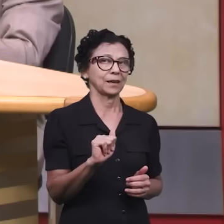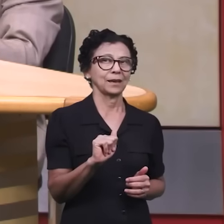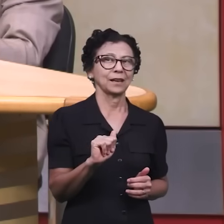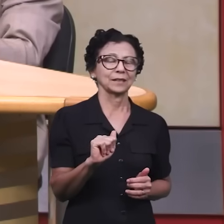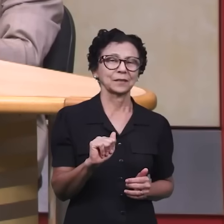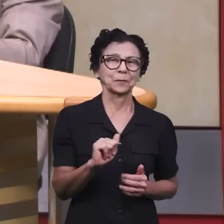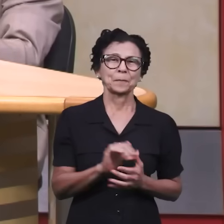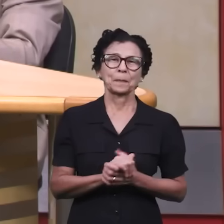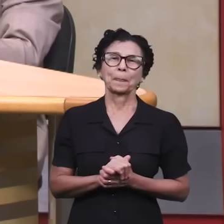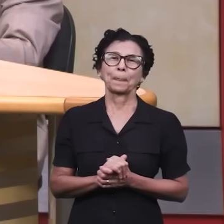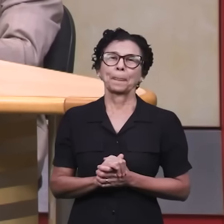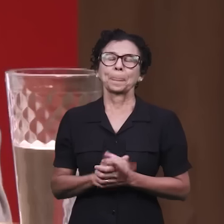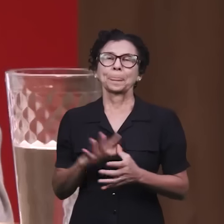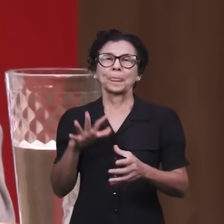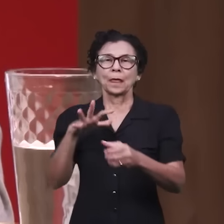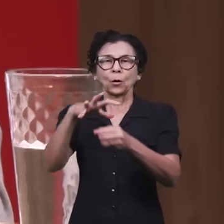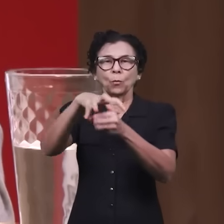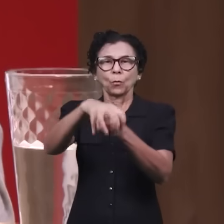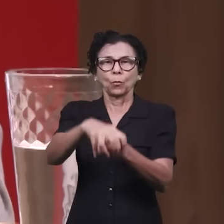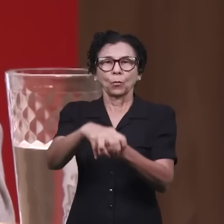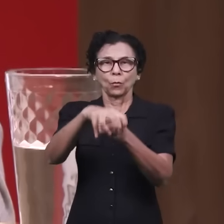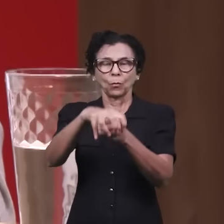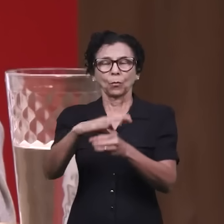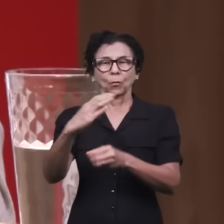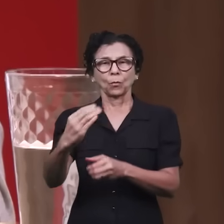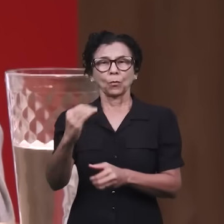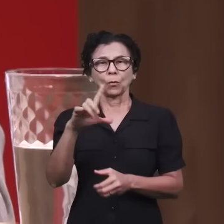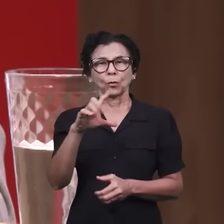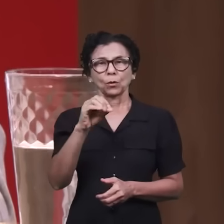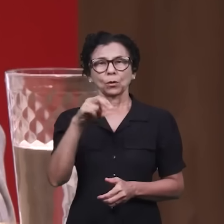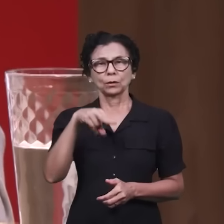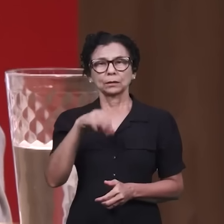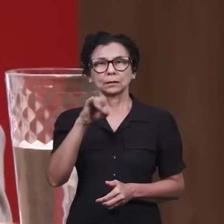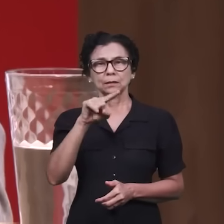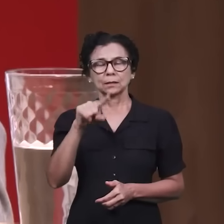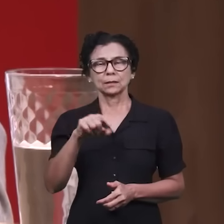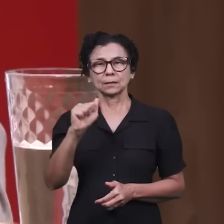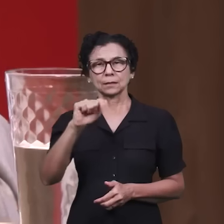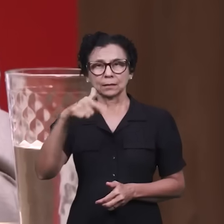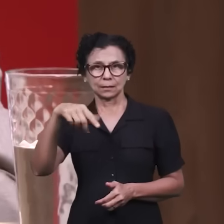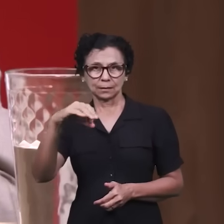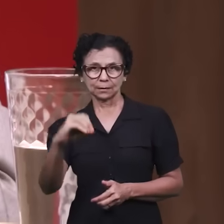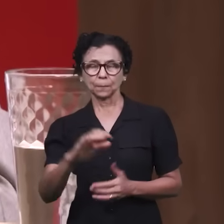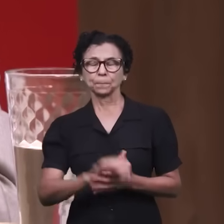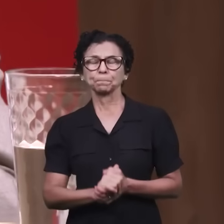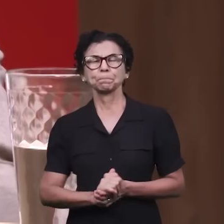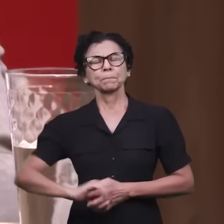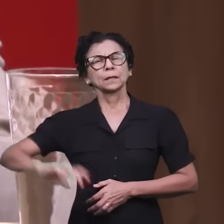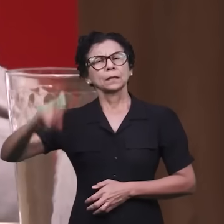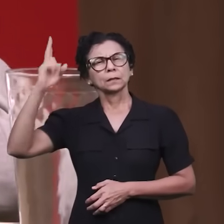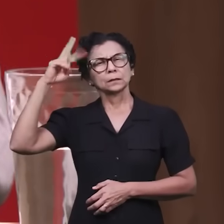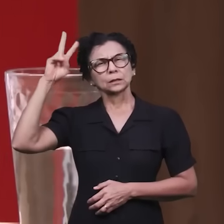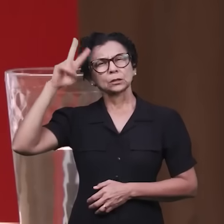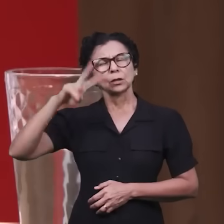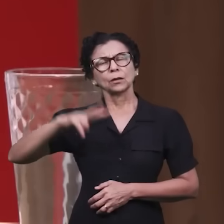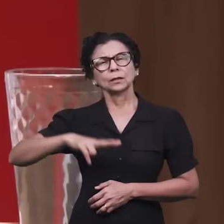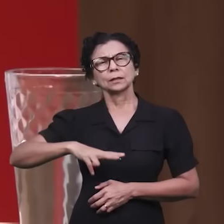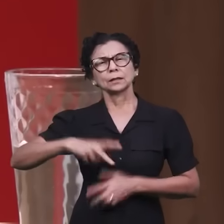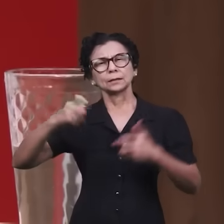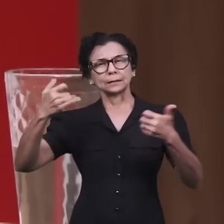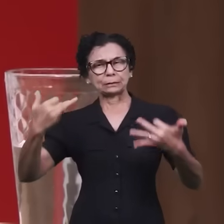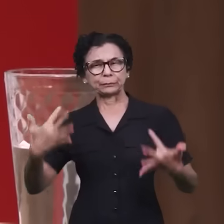na história da colonização se diz que países que